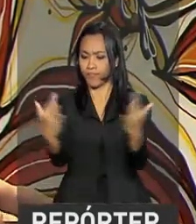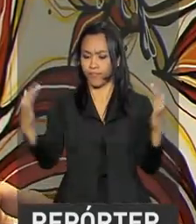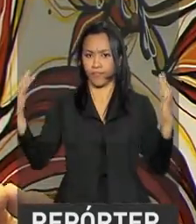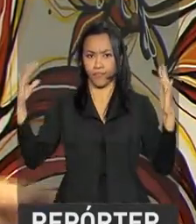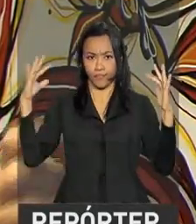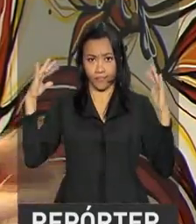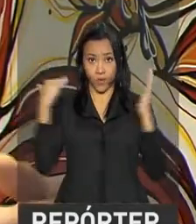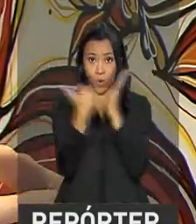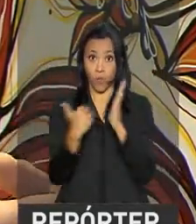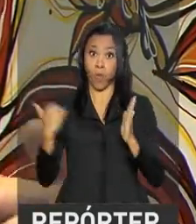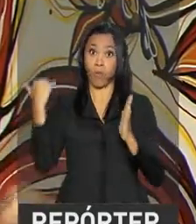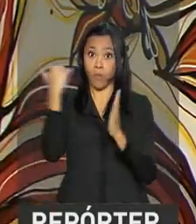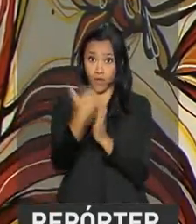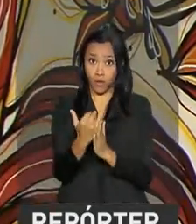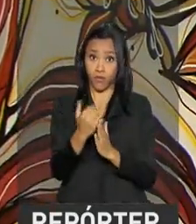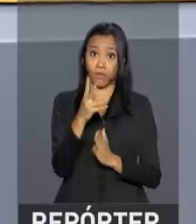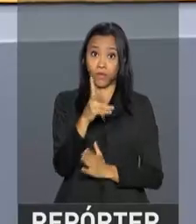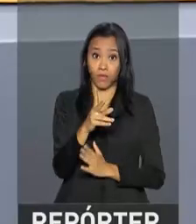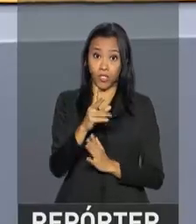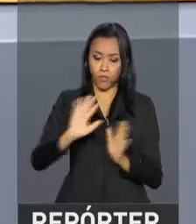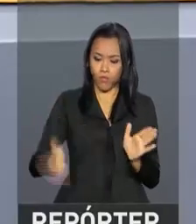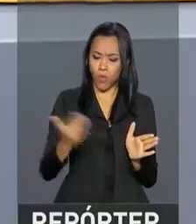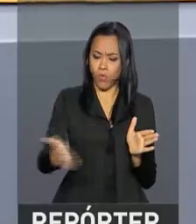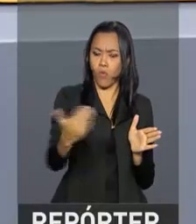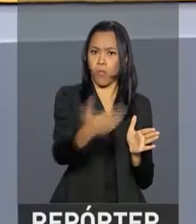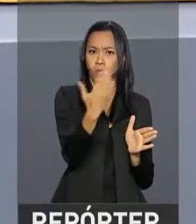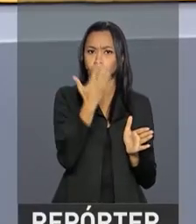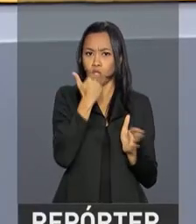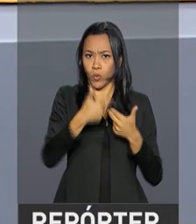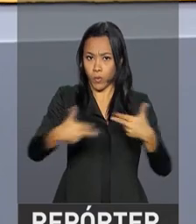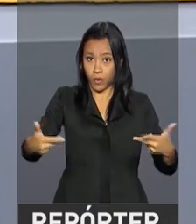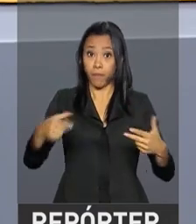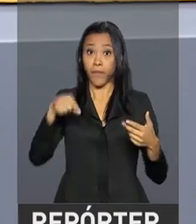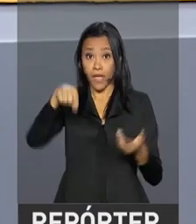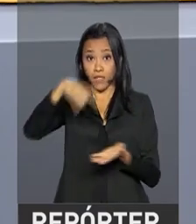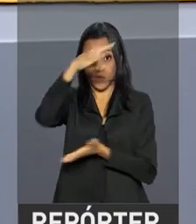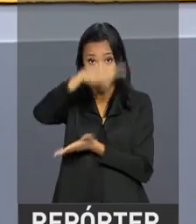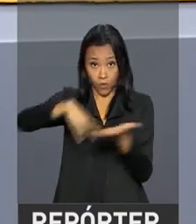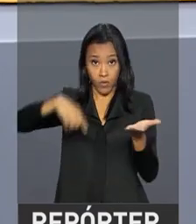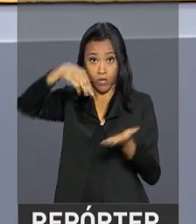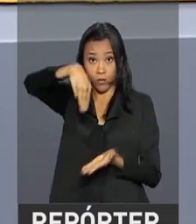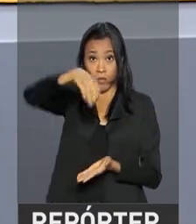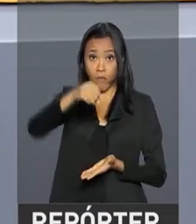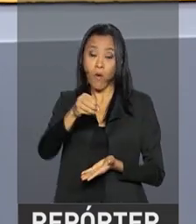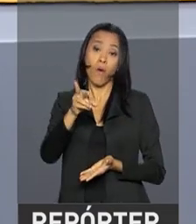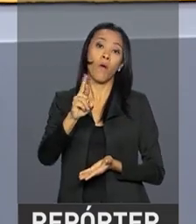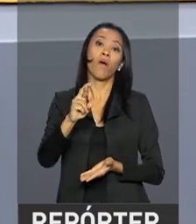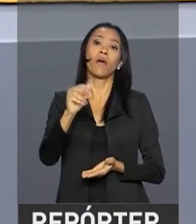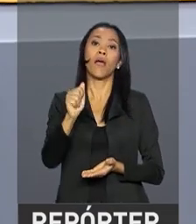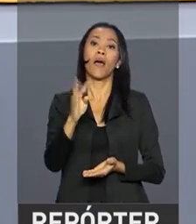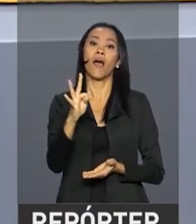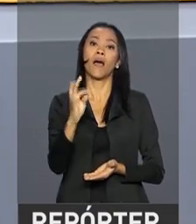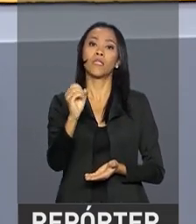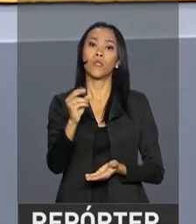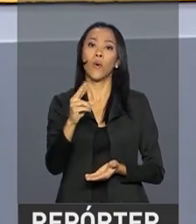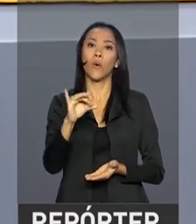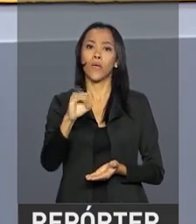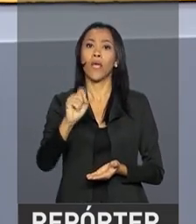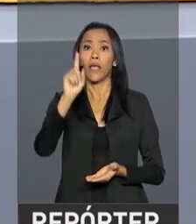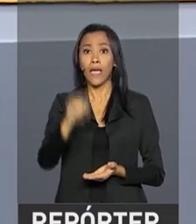produção de alimentos a moratória da soja existe há 11 anos e é uma iniciativa pioneira